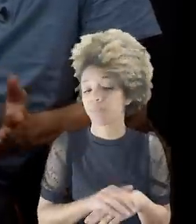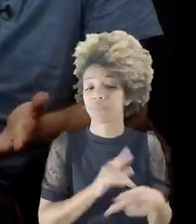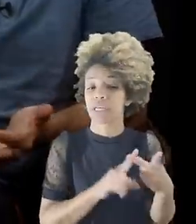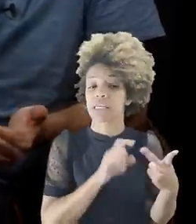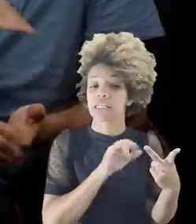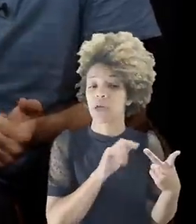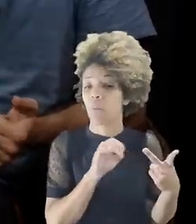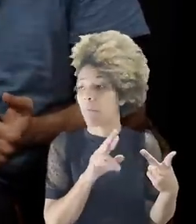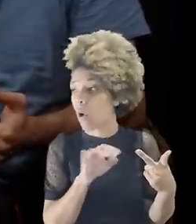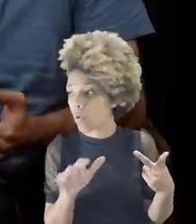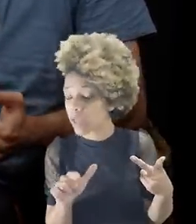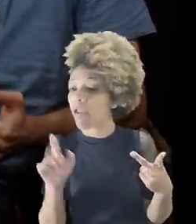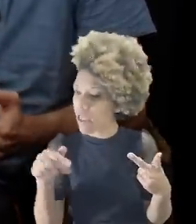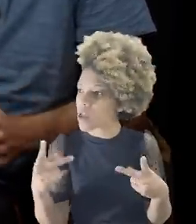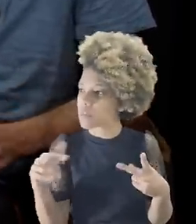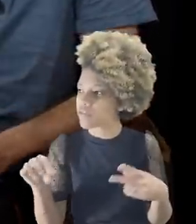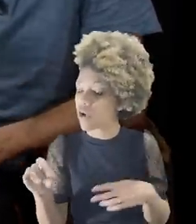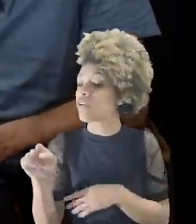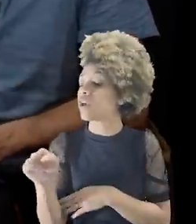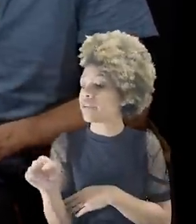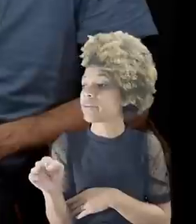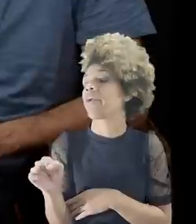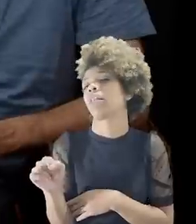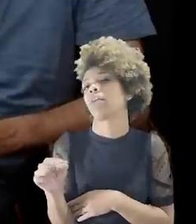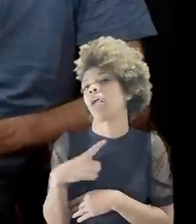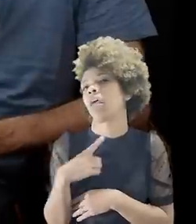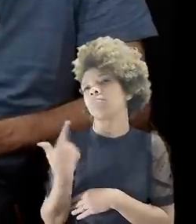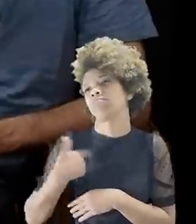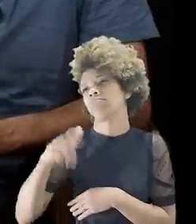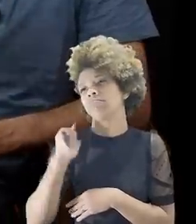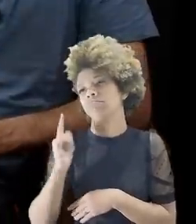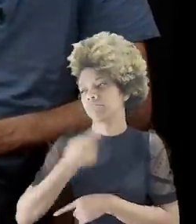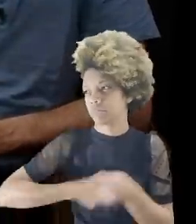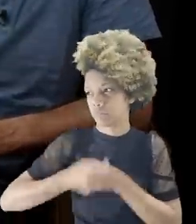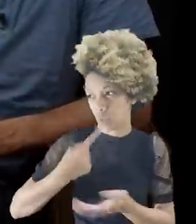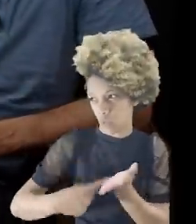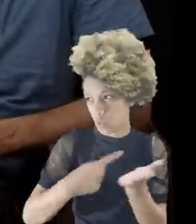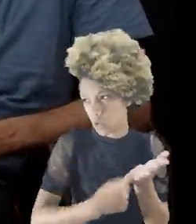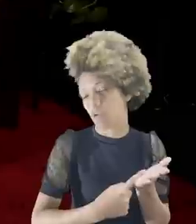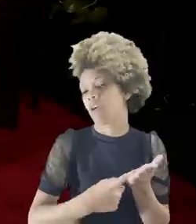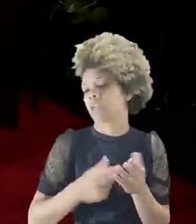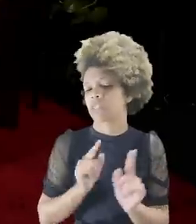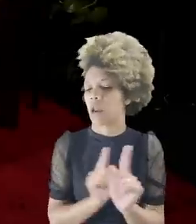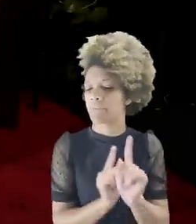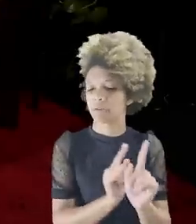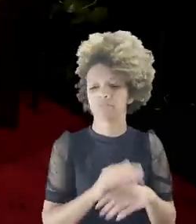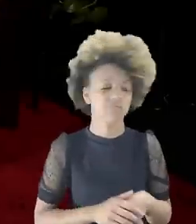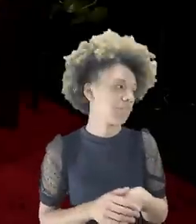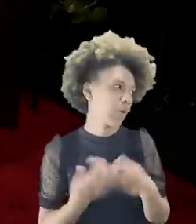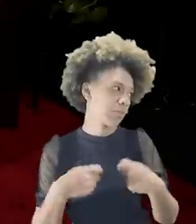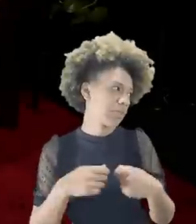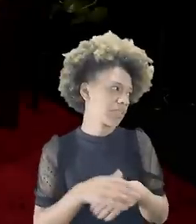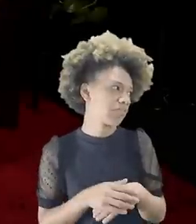e esses Sambô era um pivô e o Portela no ano anterior acho que tinha Escolhido já o clydexley que era um outro cara na posição do Michael